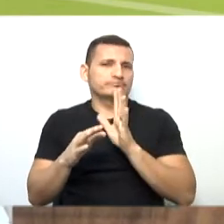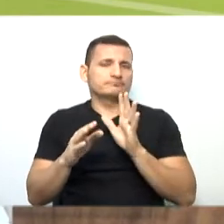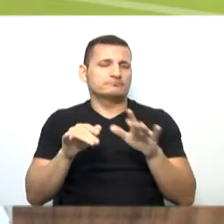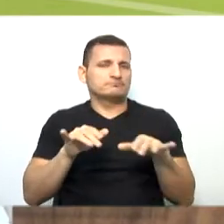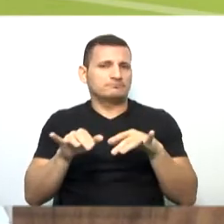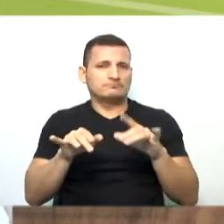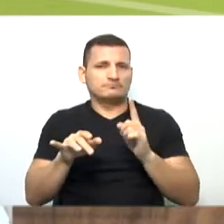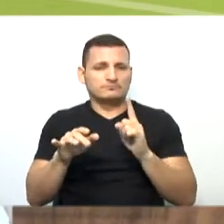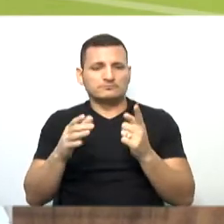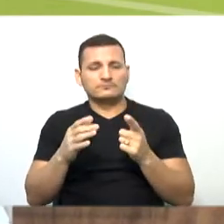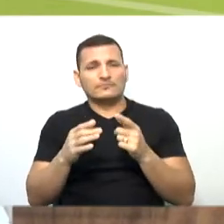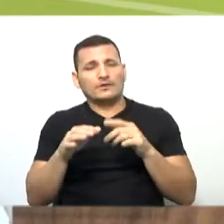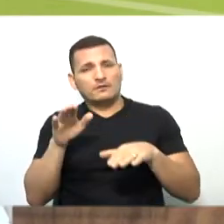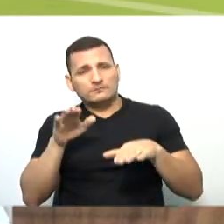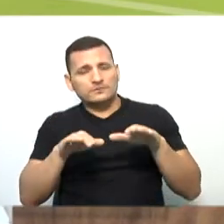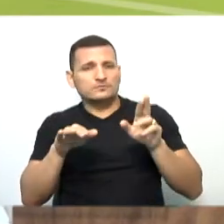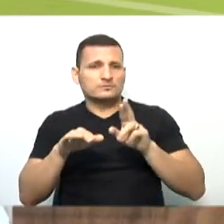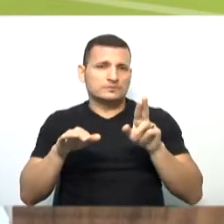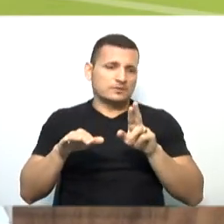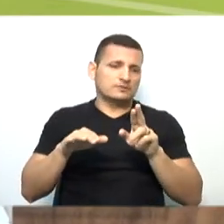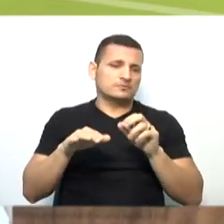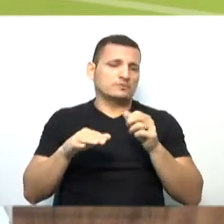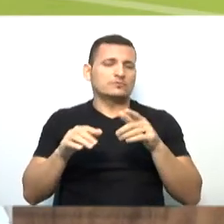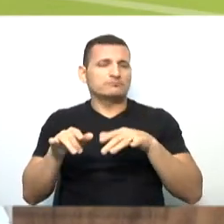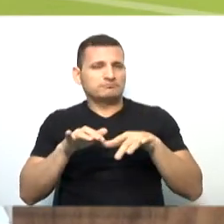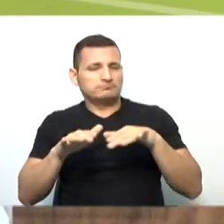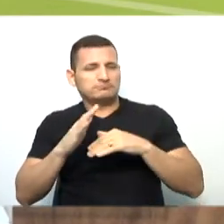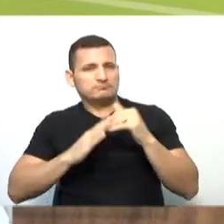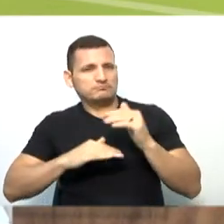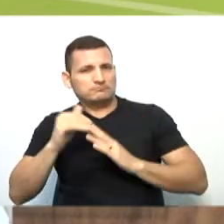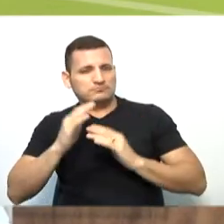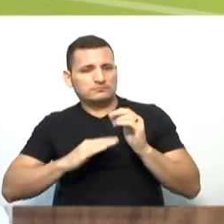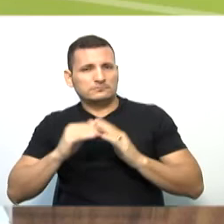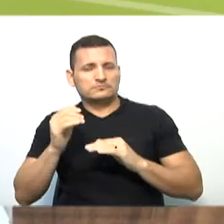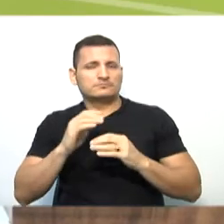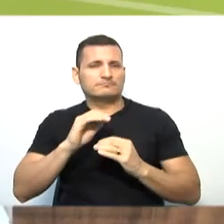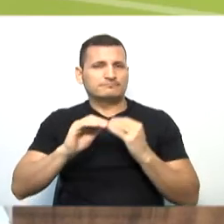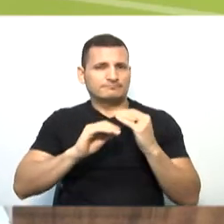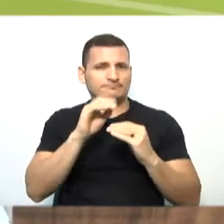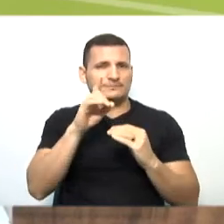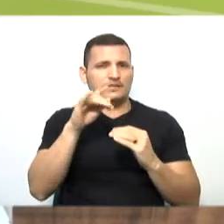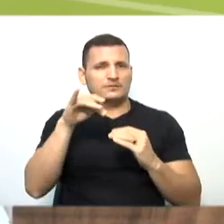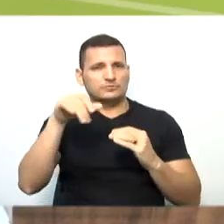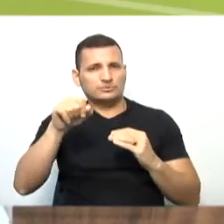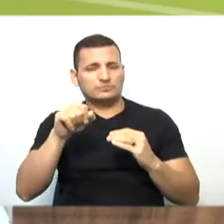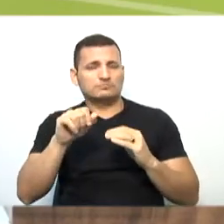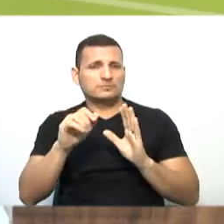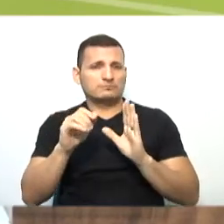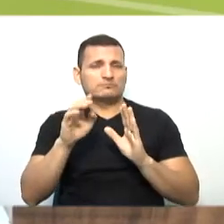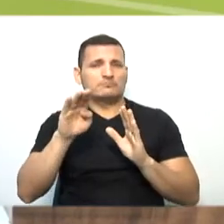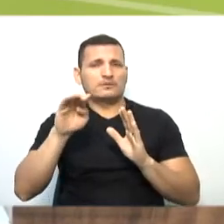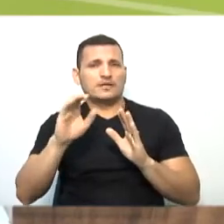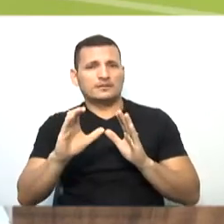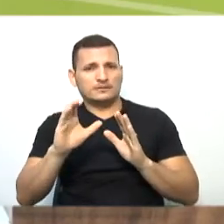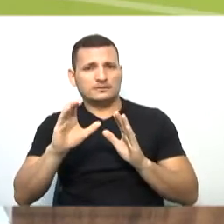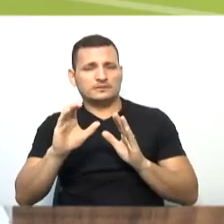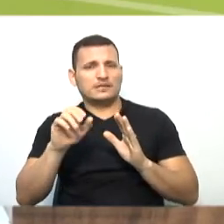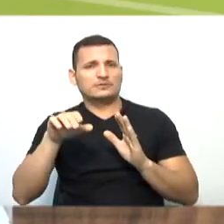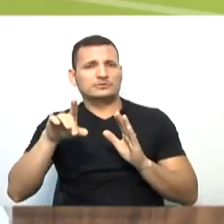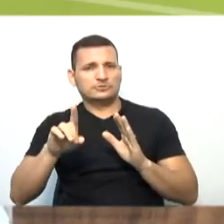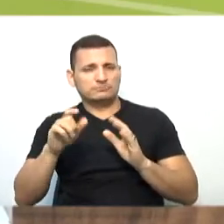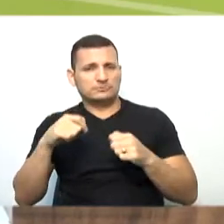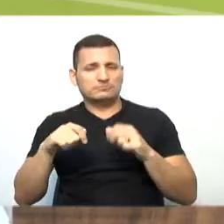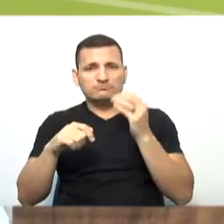vezes você vai usar isso daí e o programador, que é o cara que vai programar o banco de dados lá, o back-end, tem que se ligar